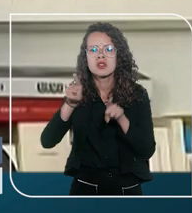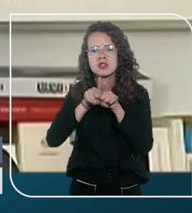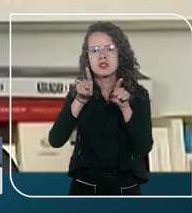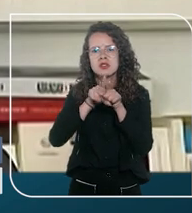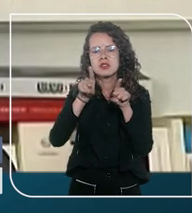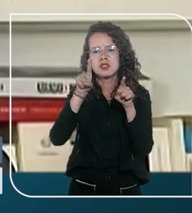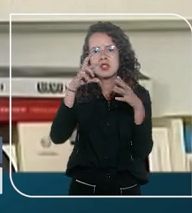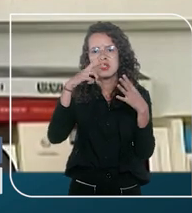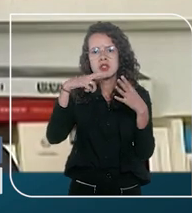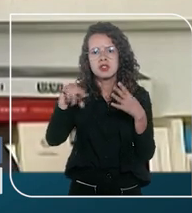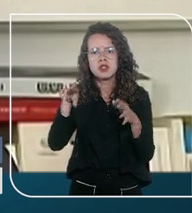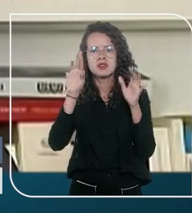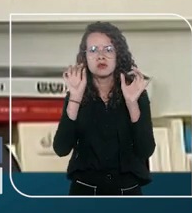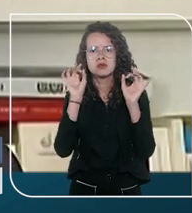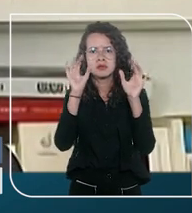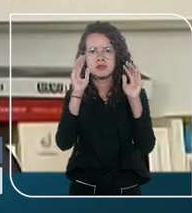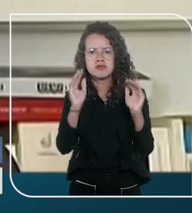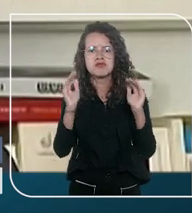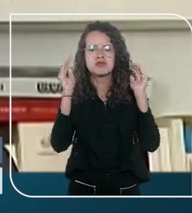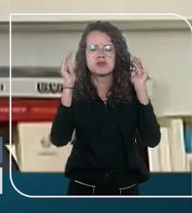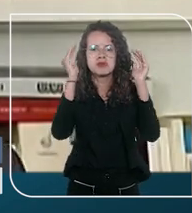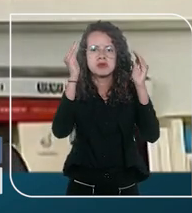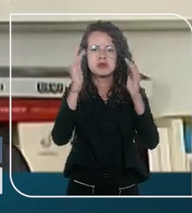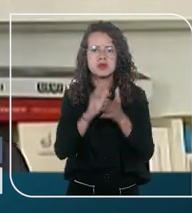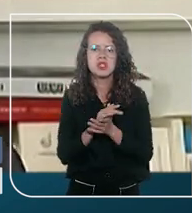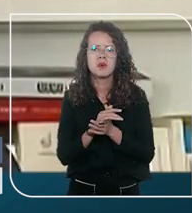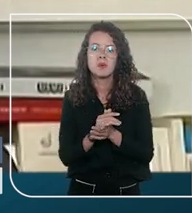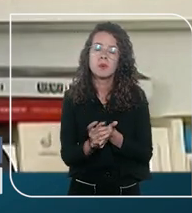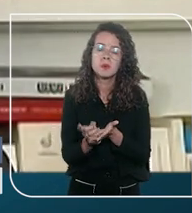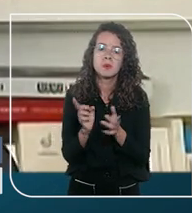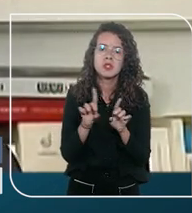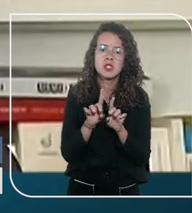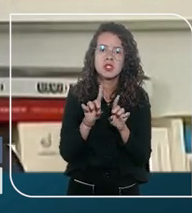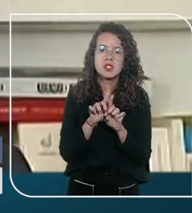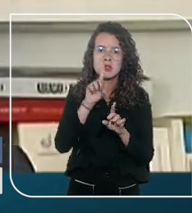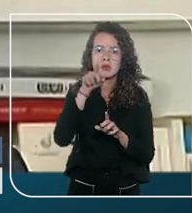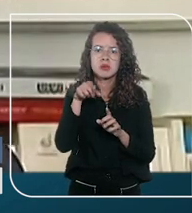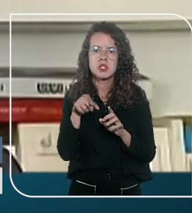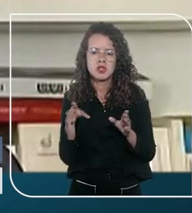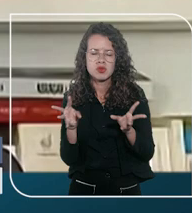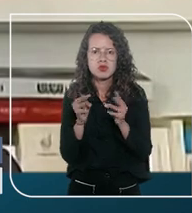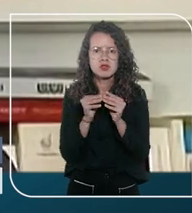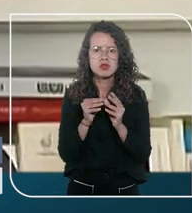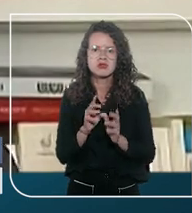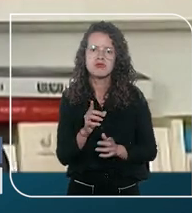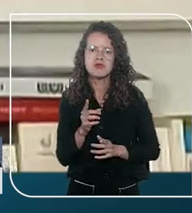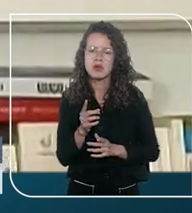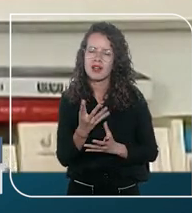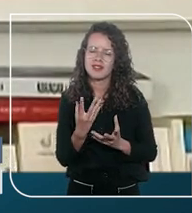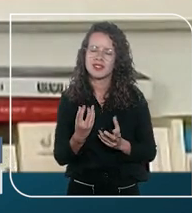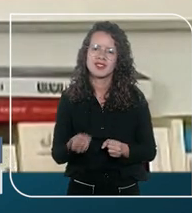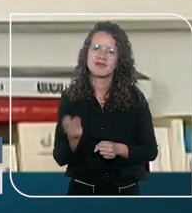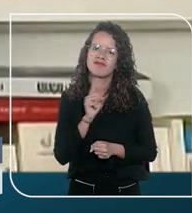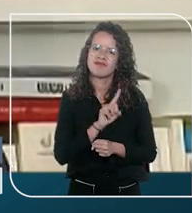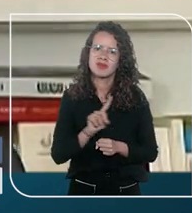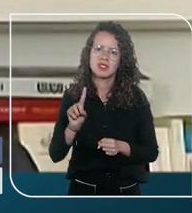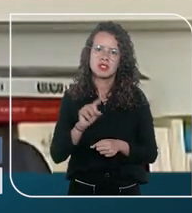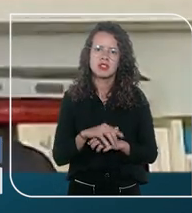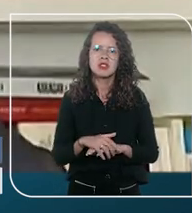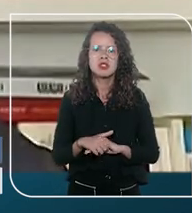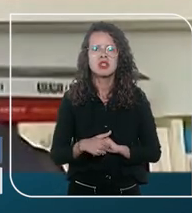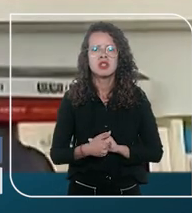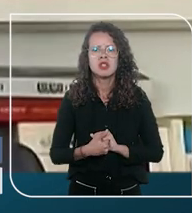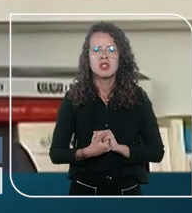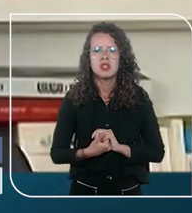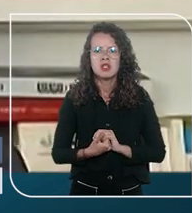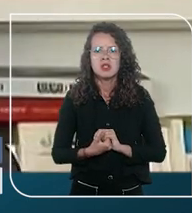mandado de segurança, talvez esteja esquecido, mandado de injunção também, né? Então não são considerados. Eu queria só fazer